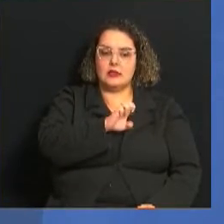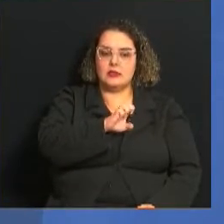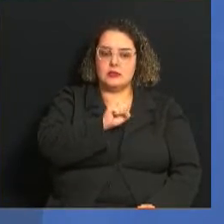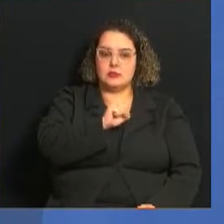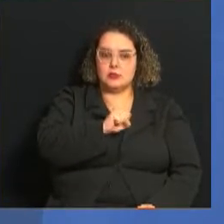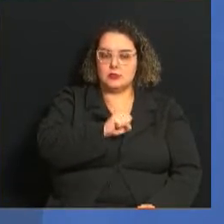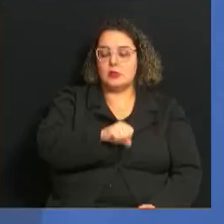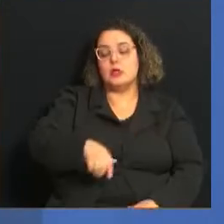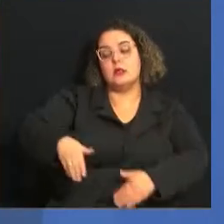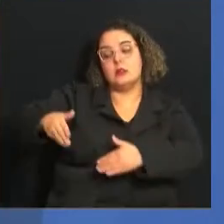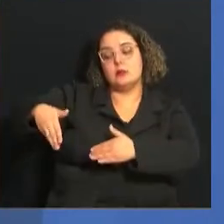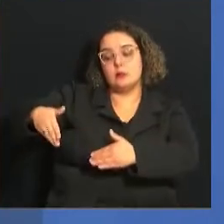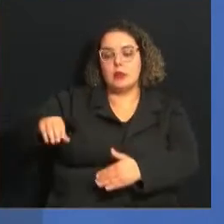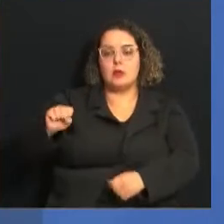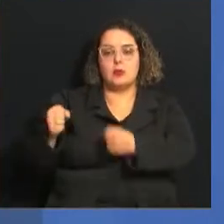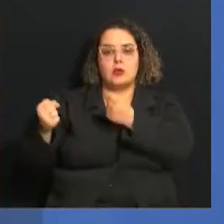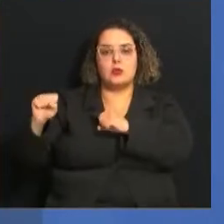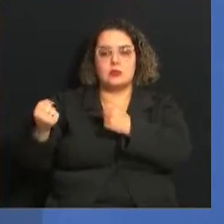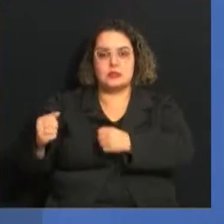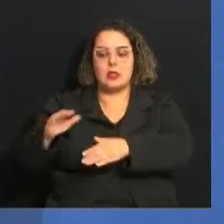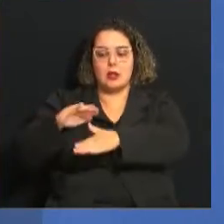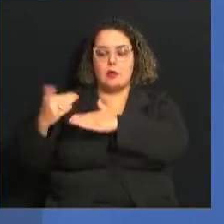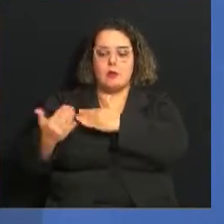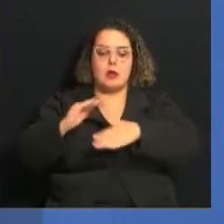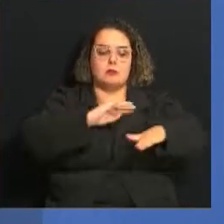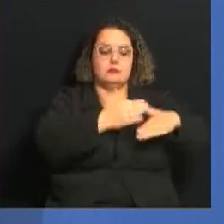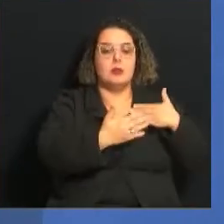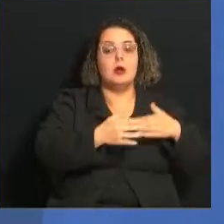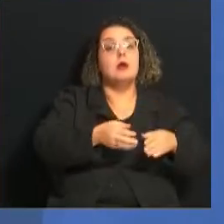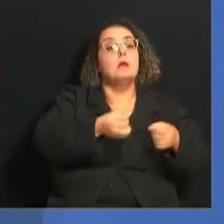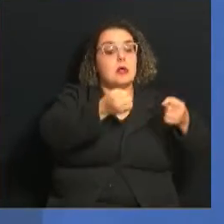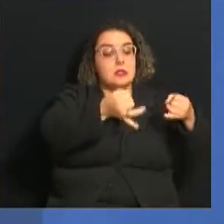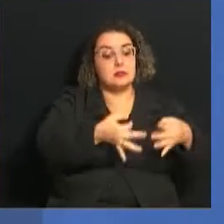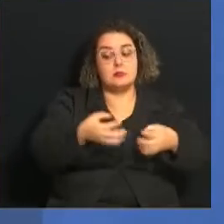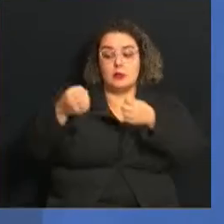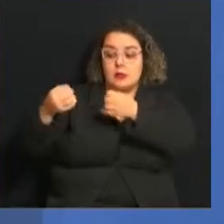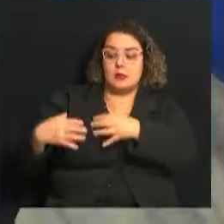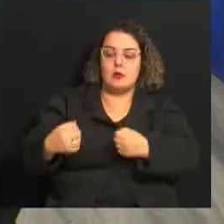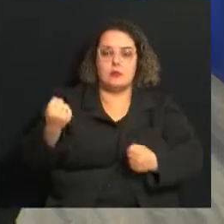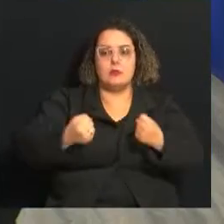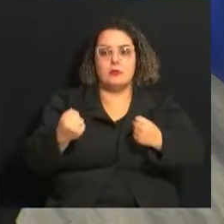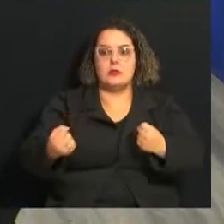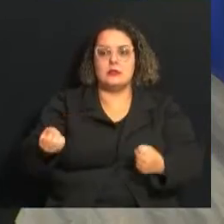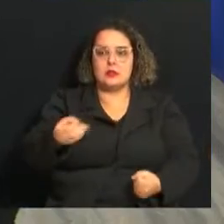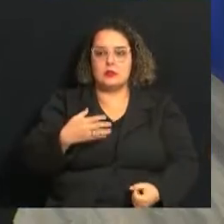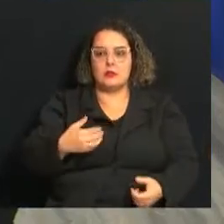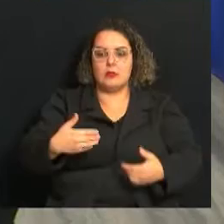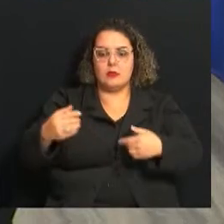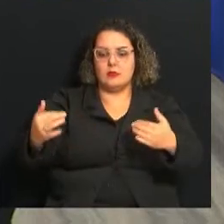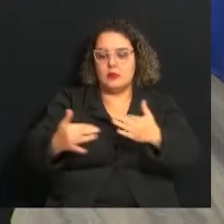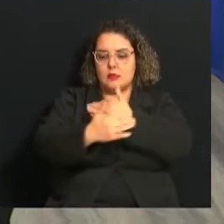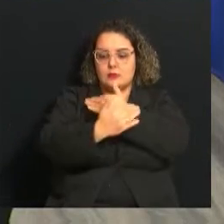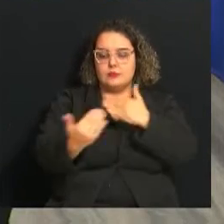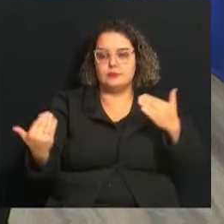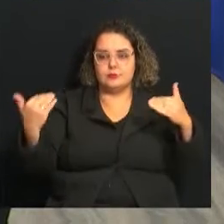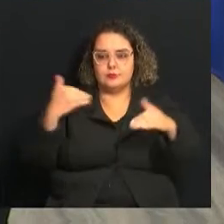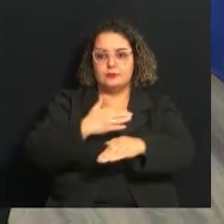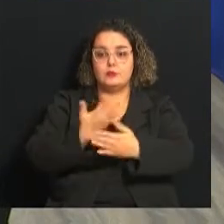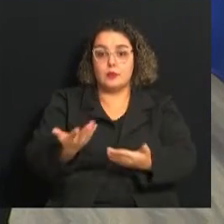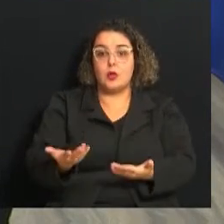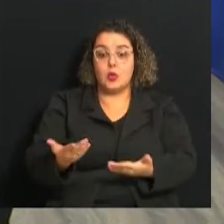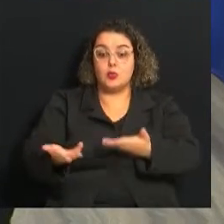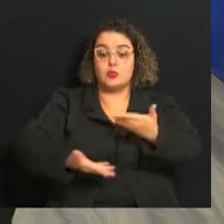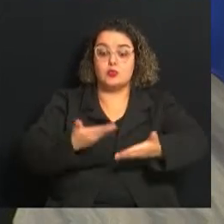local para orientar motoristas a respeito dessa nova fluidez. Hora daquele serviço importante,